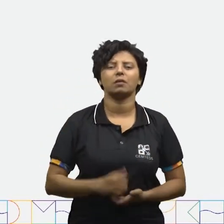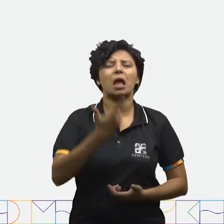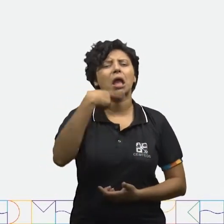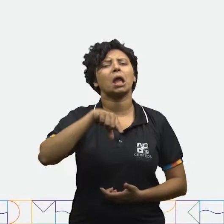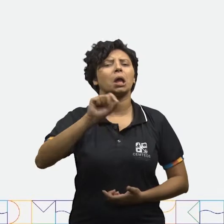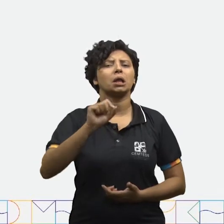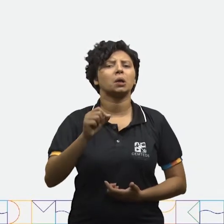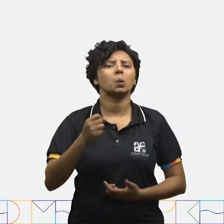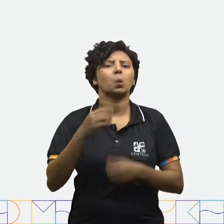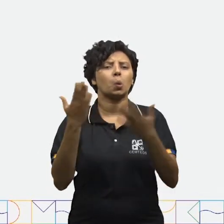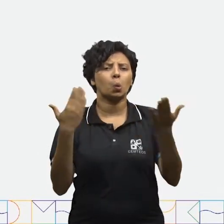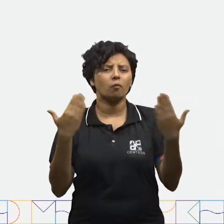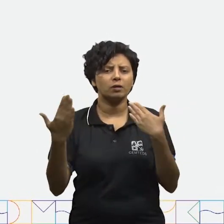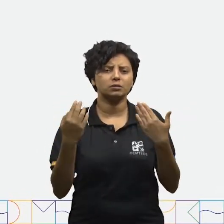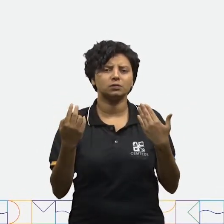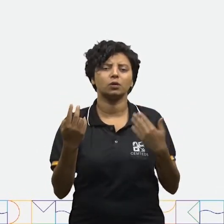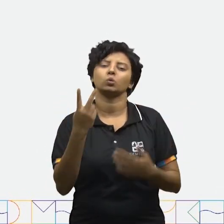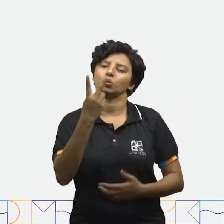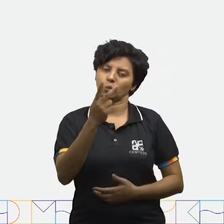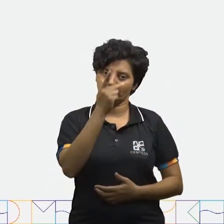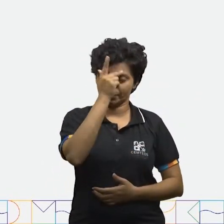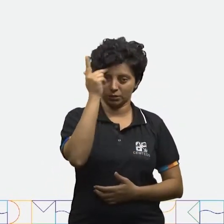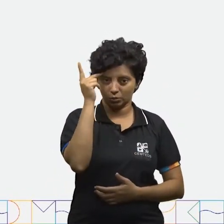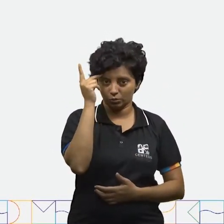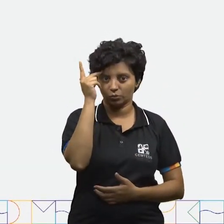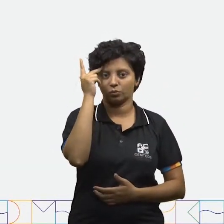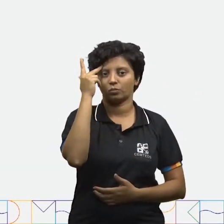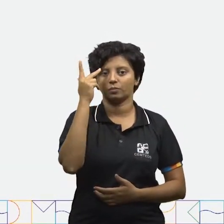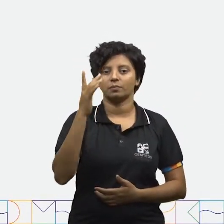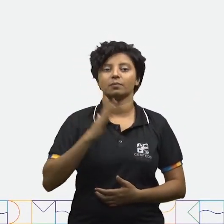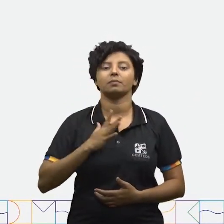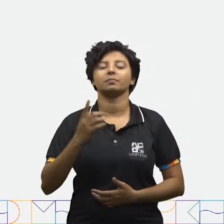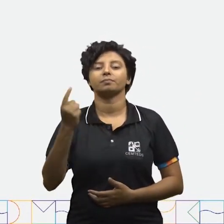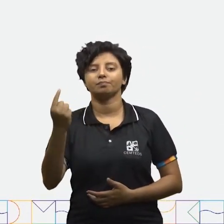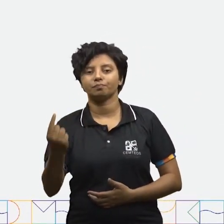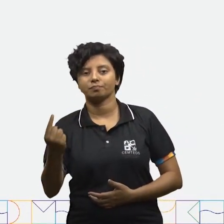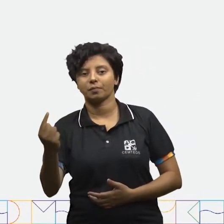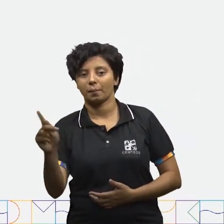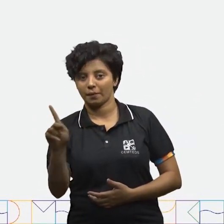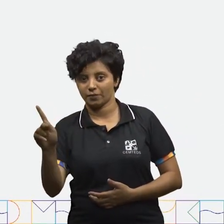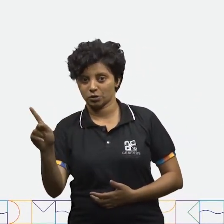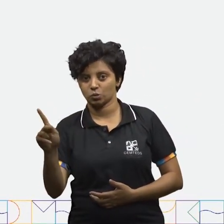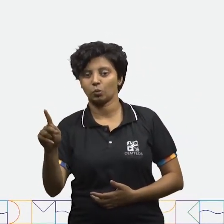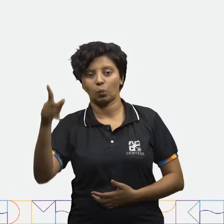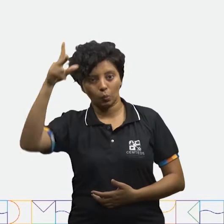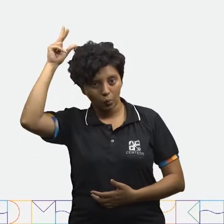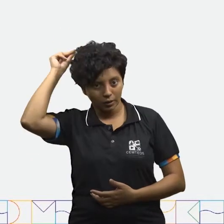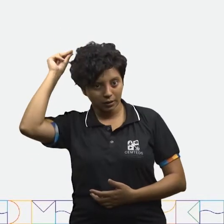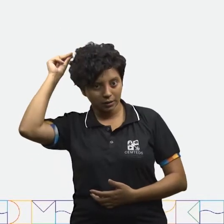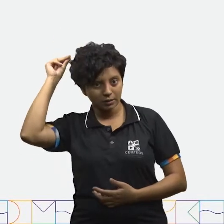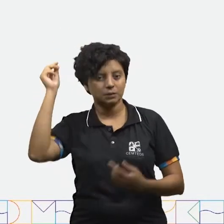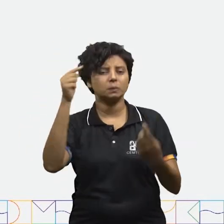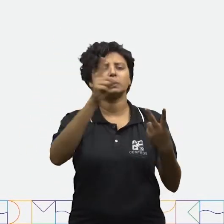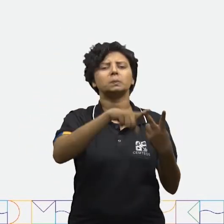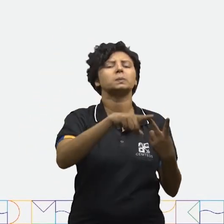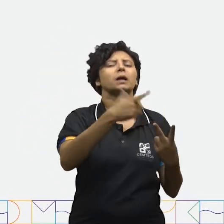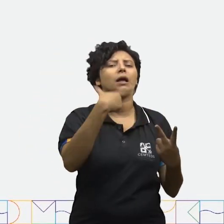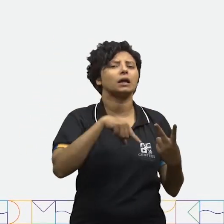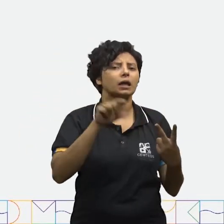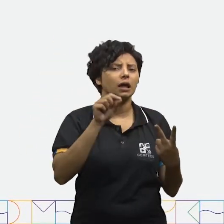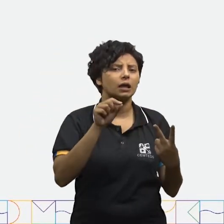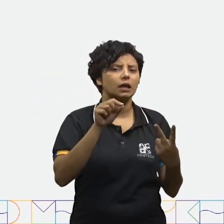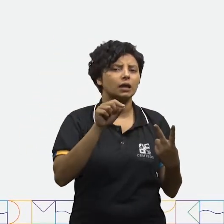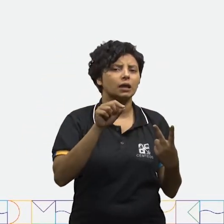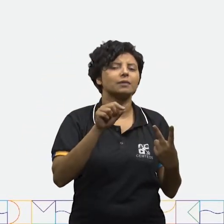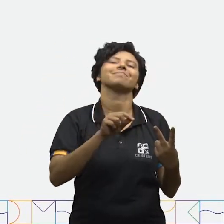estava conversando? Eram duas pessoas. Eu e... Você lembra quem estava conversando